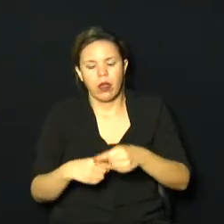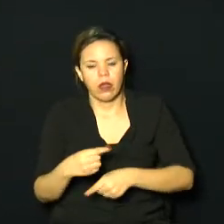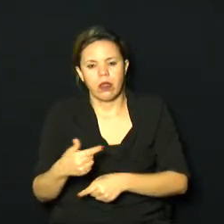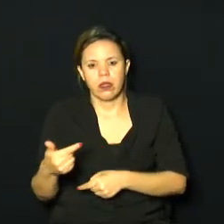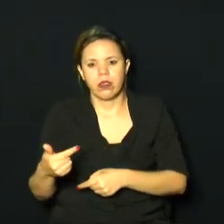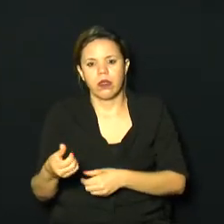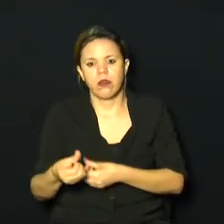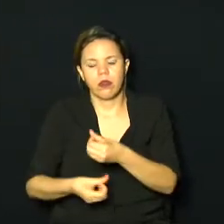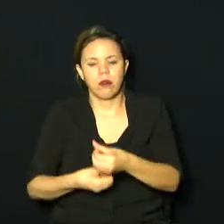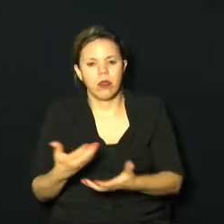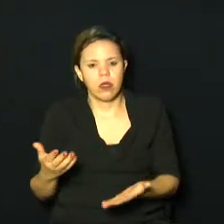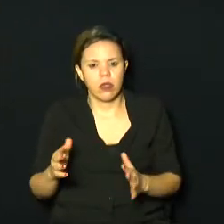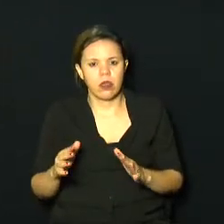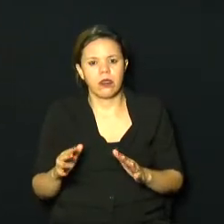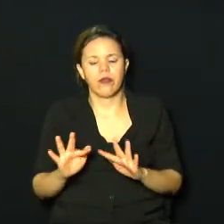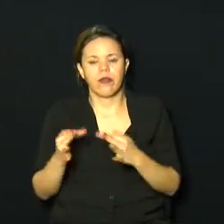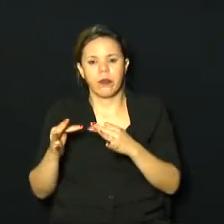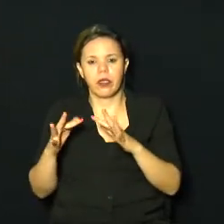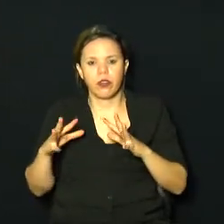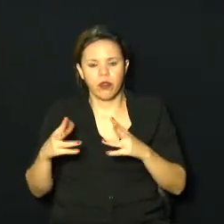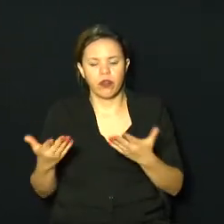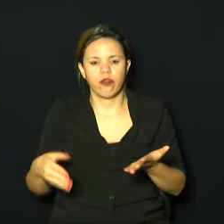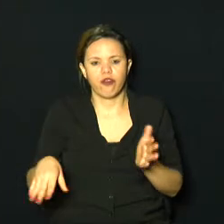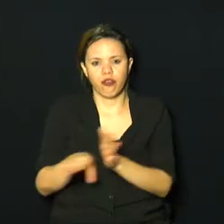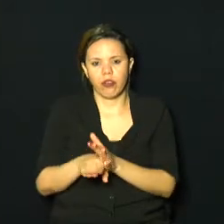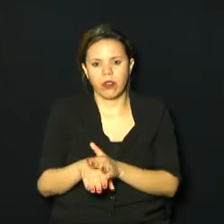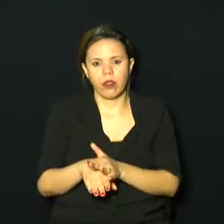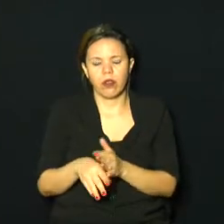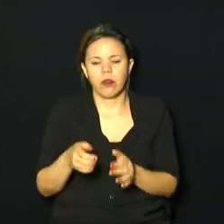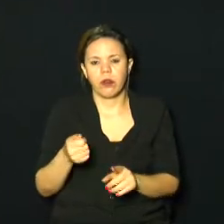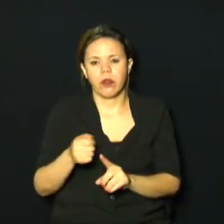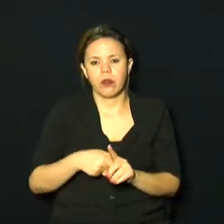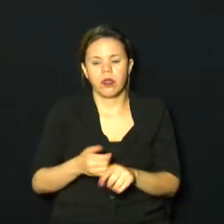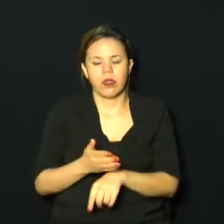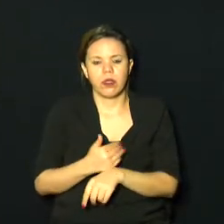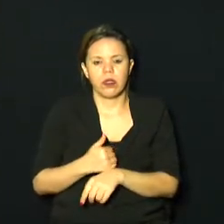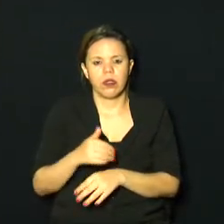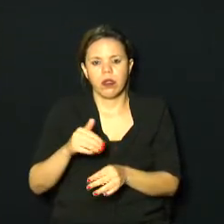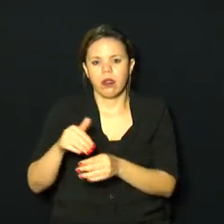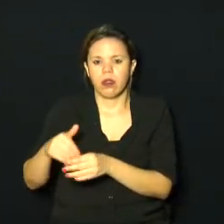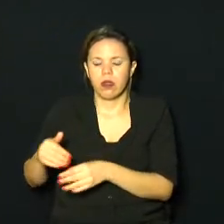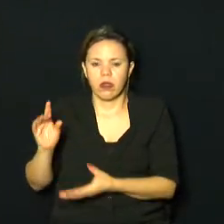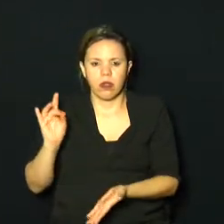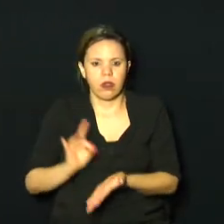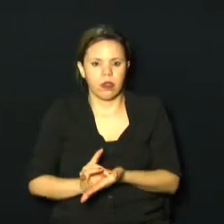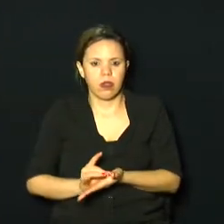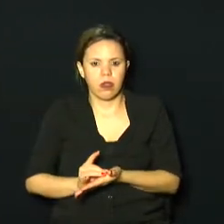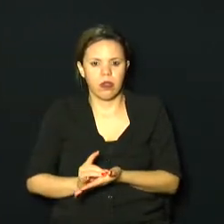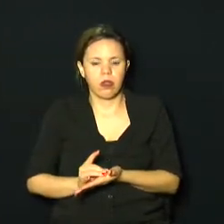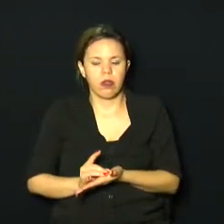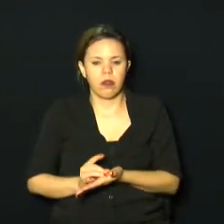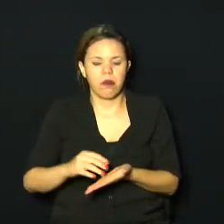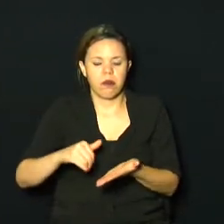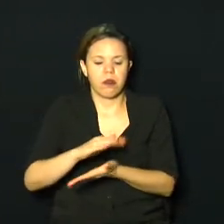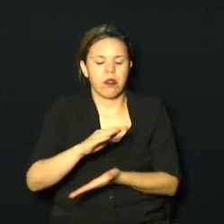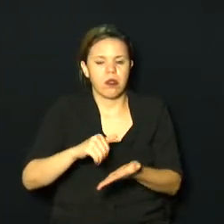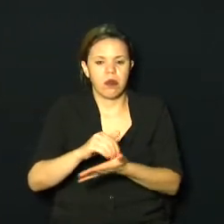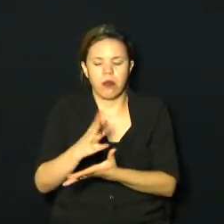semestre inteiro as famílias do Mandela para chegar poucos meses antes da eleição e realizar um despejo dessas